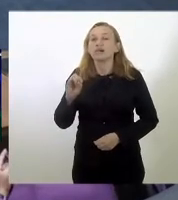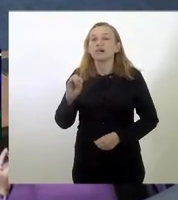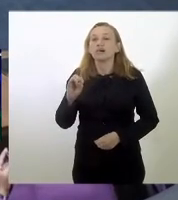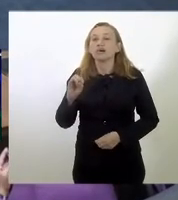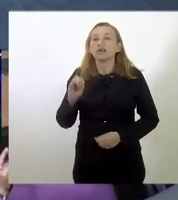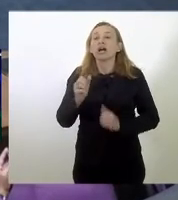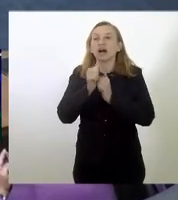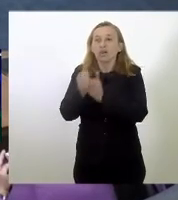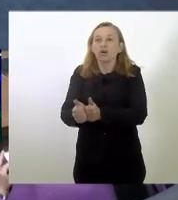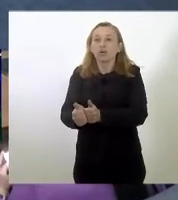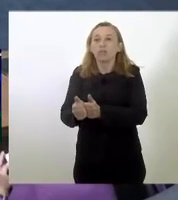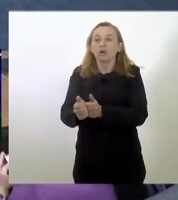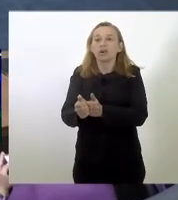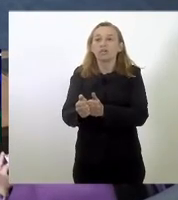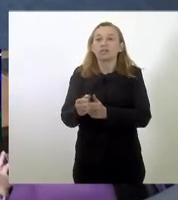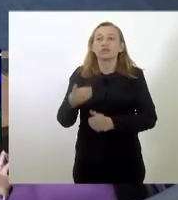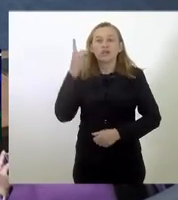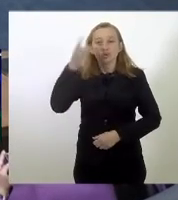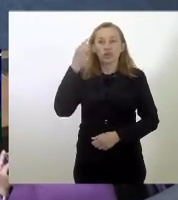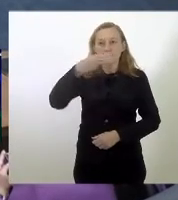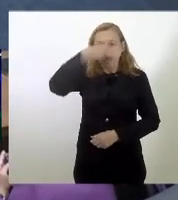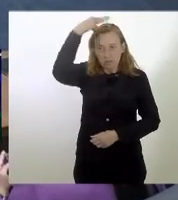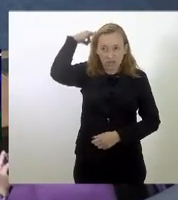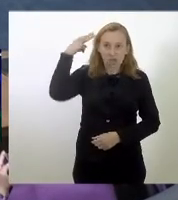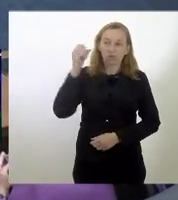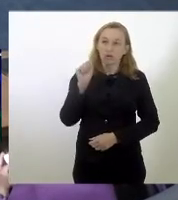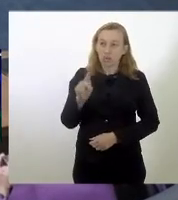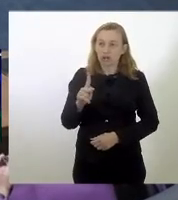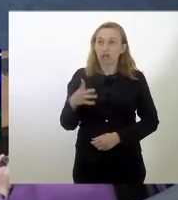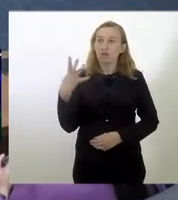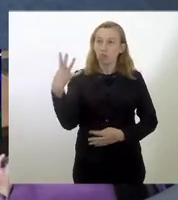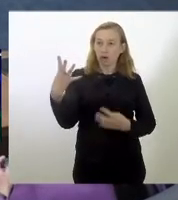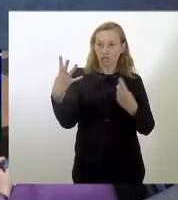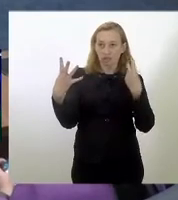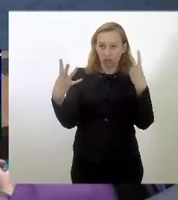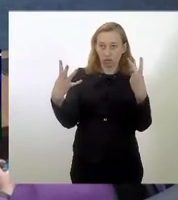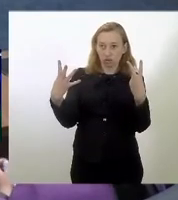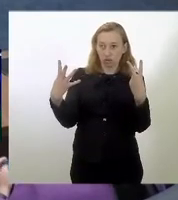Acompanho o voto do Márcio Pacheco. Ok. 4-2.